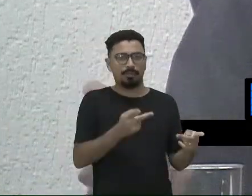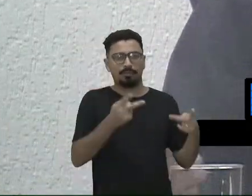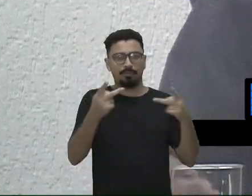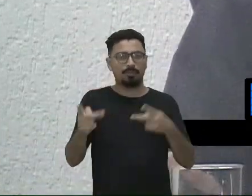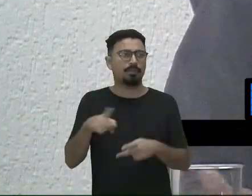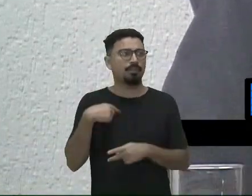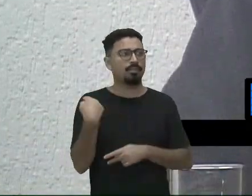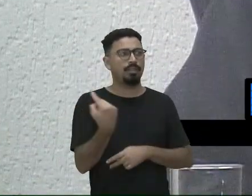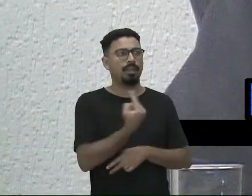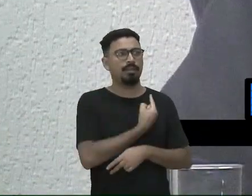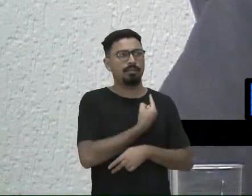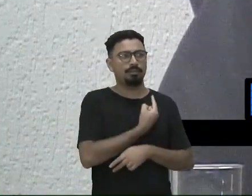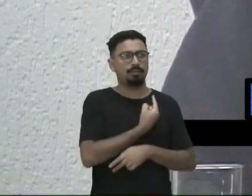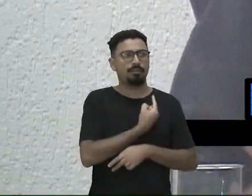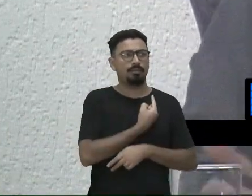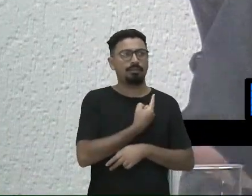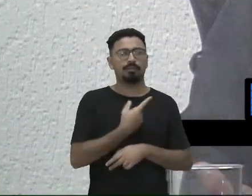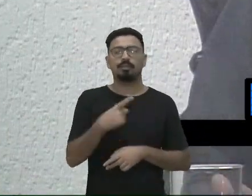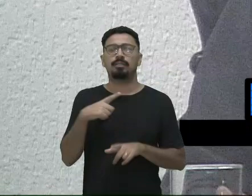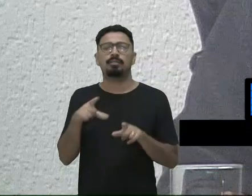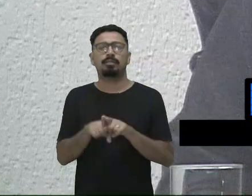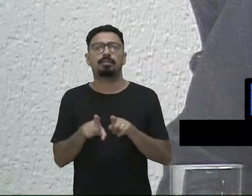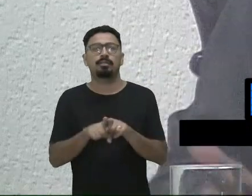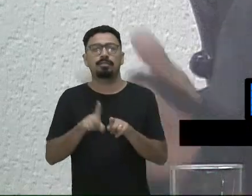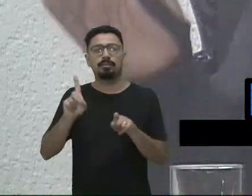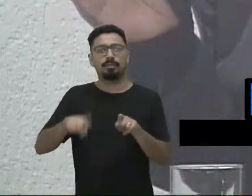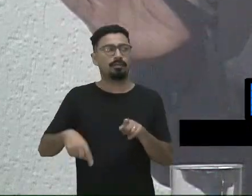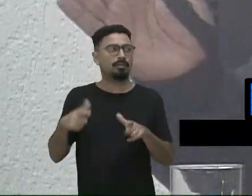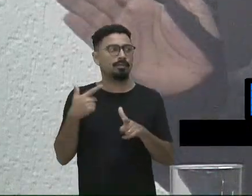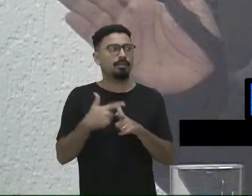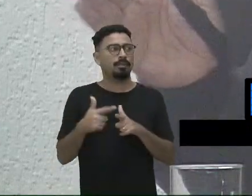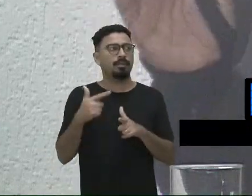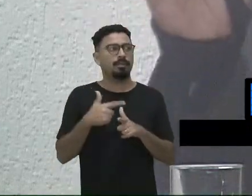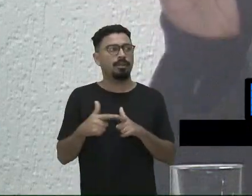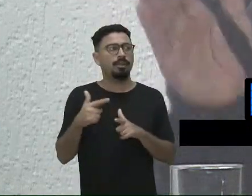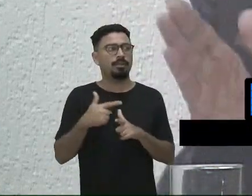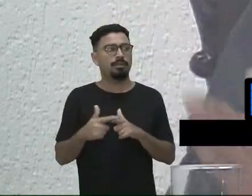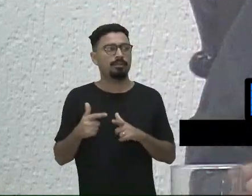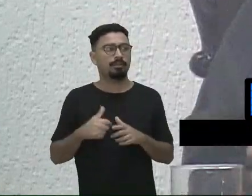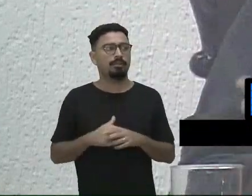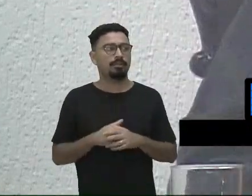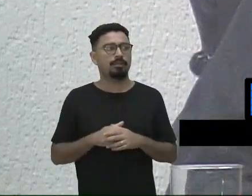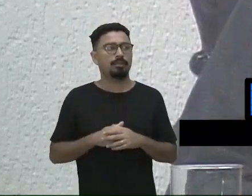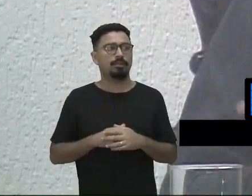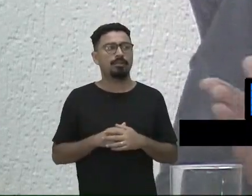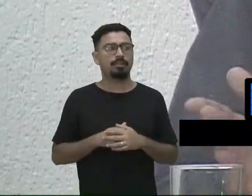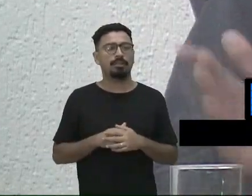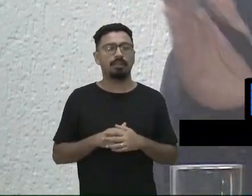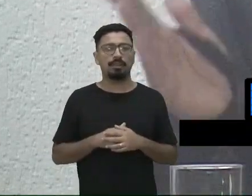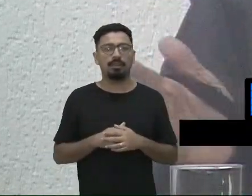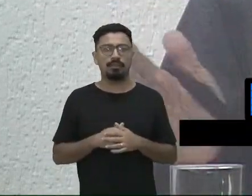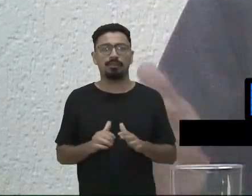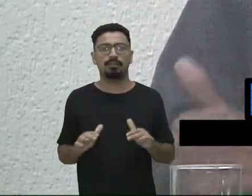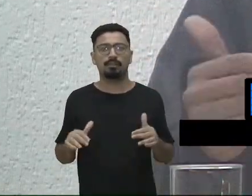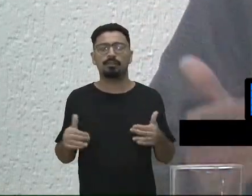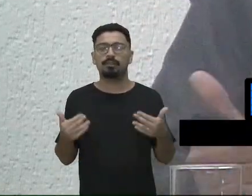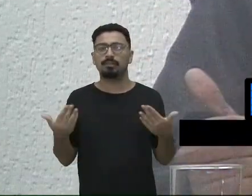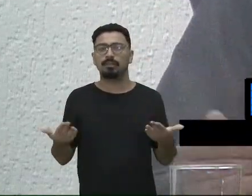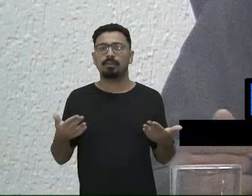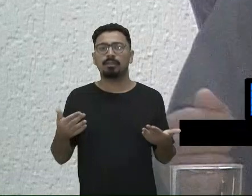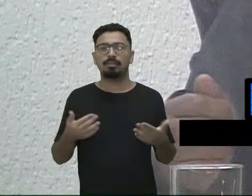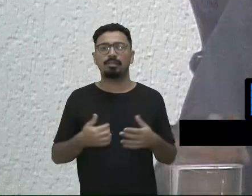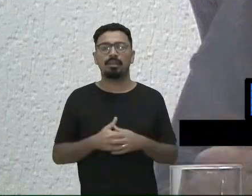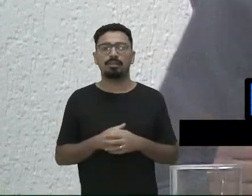para acompanhar, etc., a gente entendeu que existem muitos problemas. Hoje a gente trouxe a Cintia aqui, não por conta das questões da infectologia